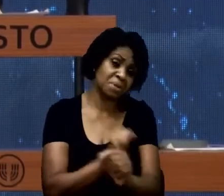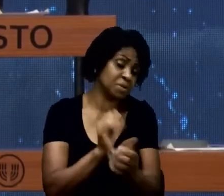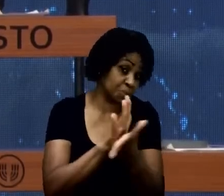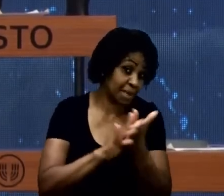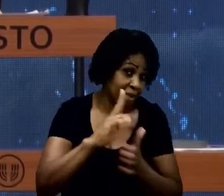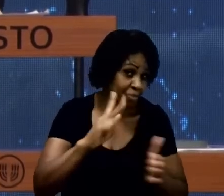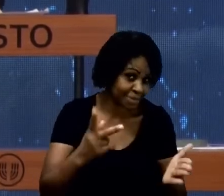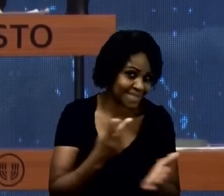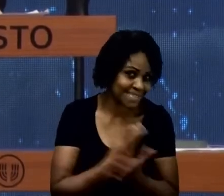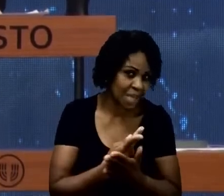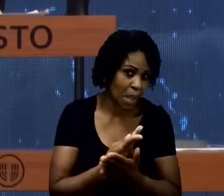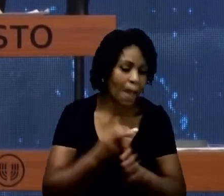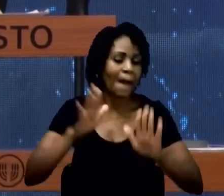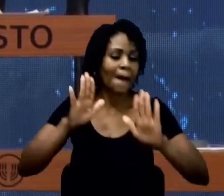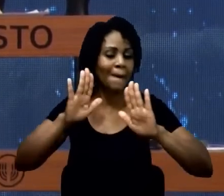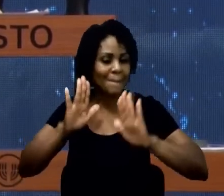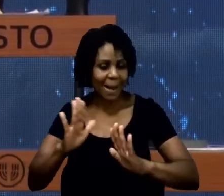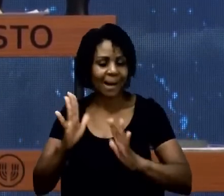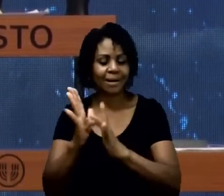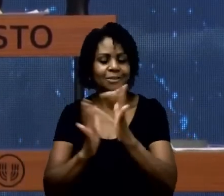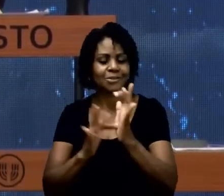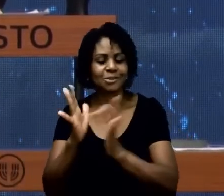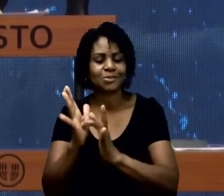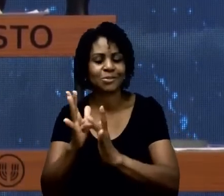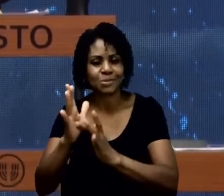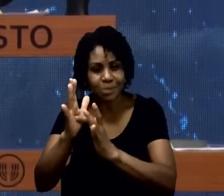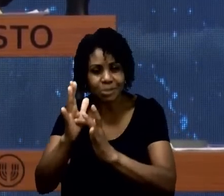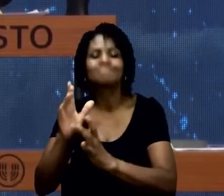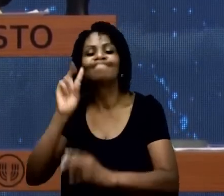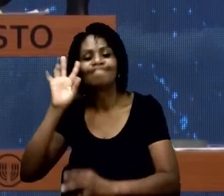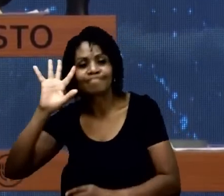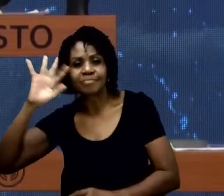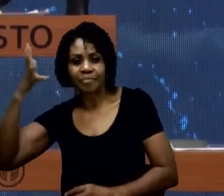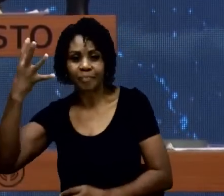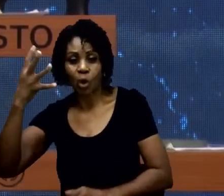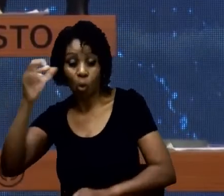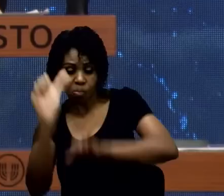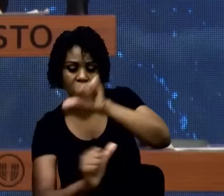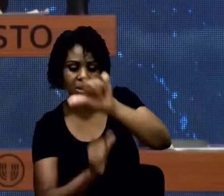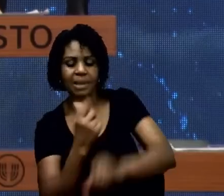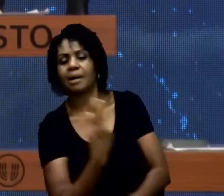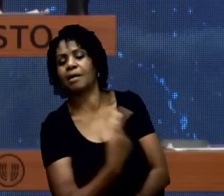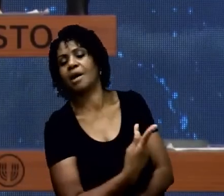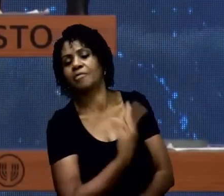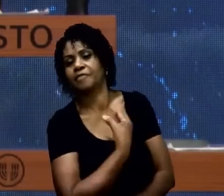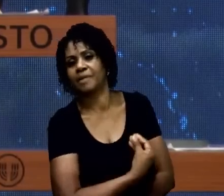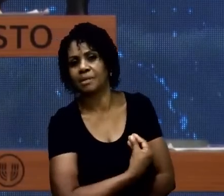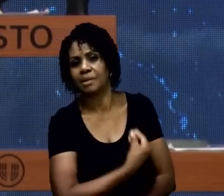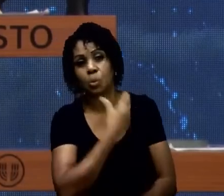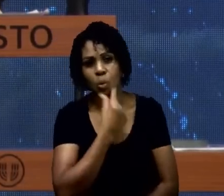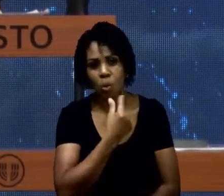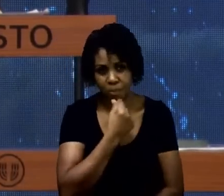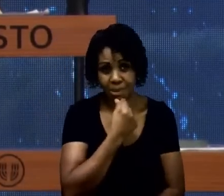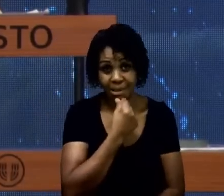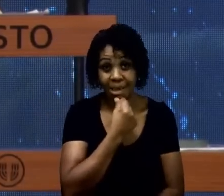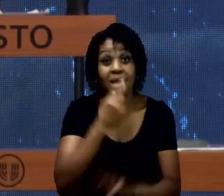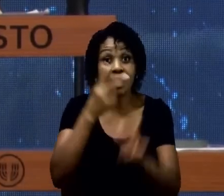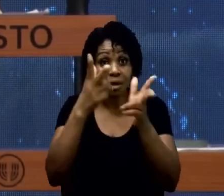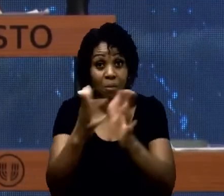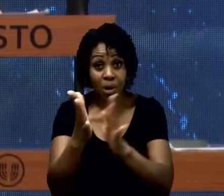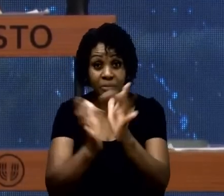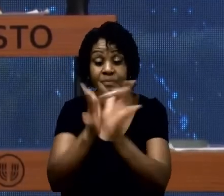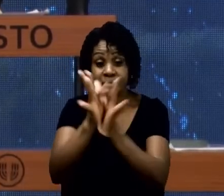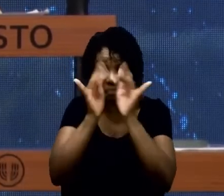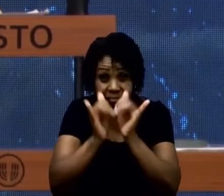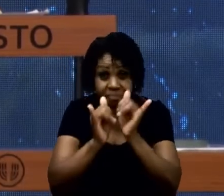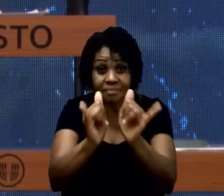Jesus tinha determinado, hoje vai tudo mudar na vida desse homem. Você sabia que Jesus disse que hoje vai tudo mudar na sua